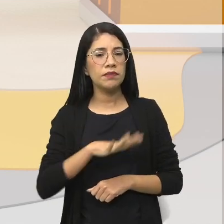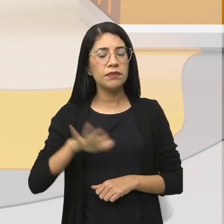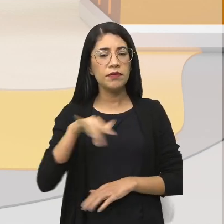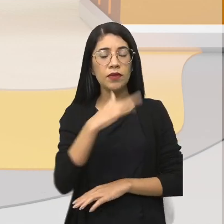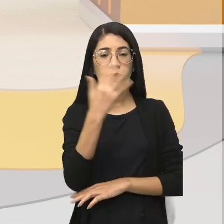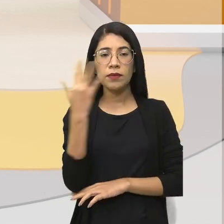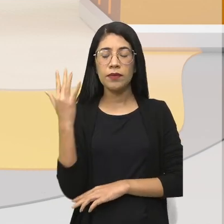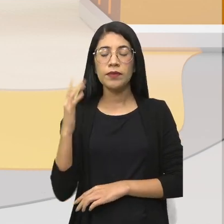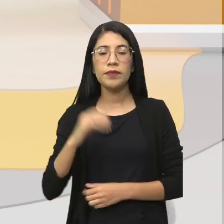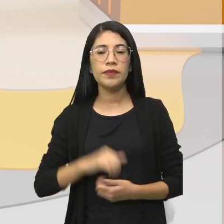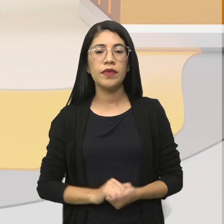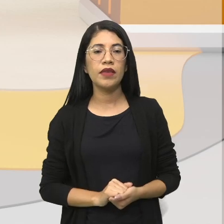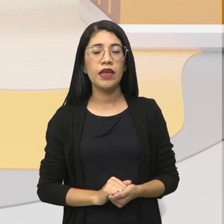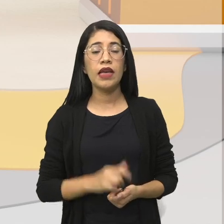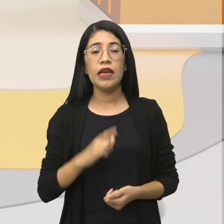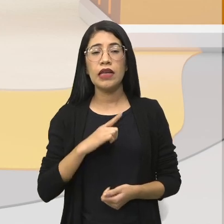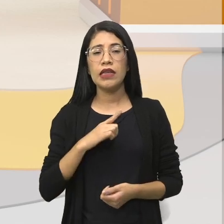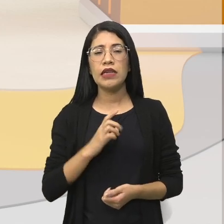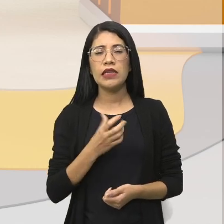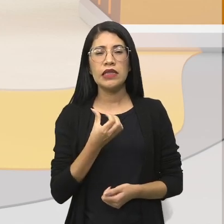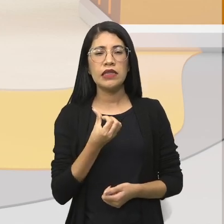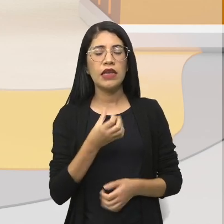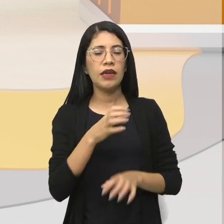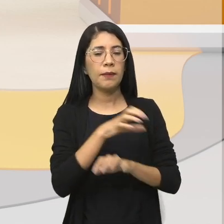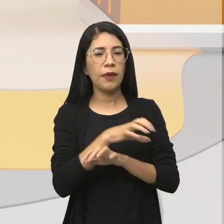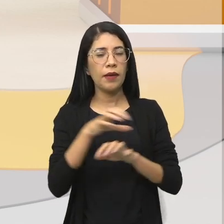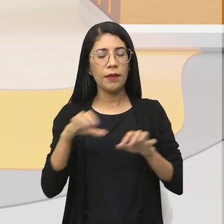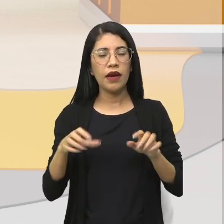ambiental. Nós temos aí 6 grandes biomas, né,